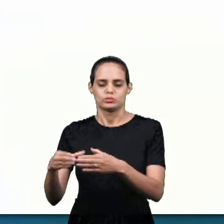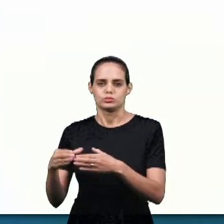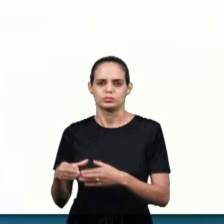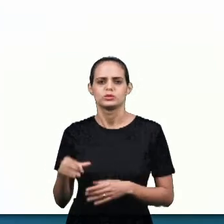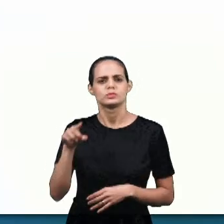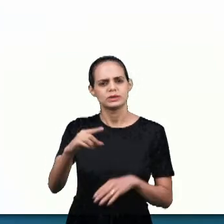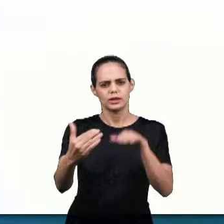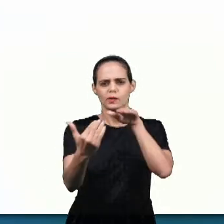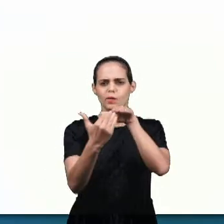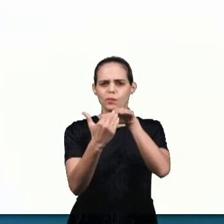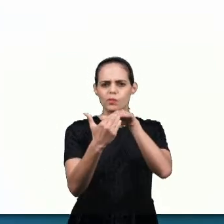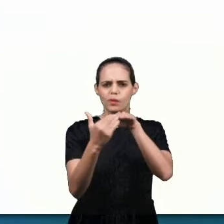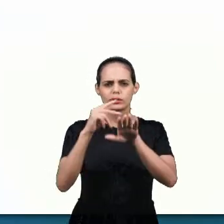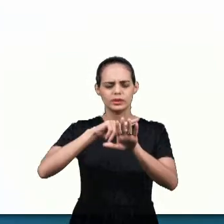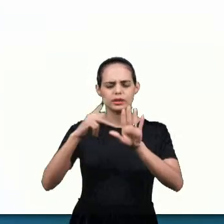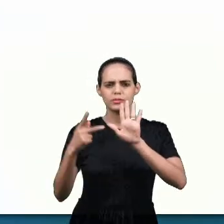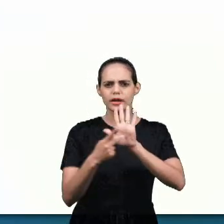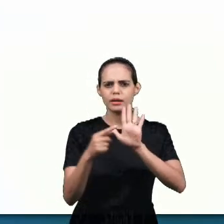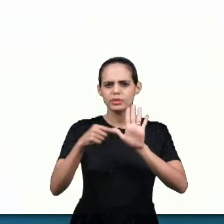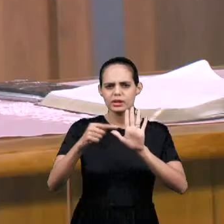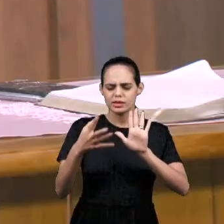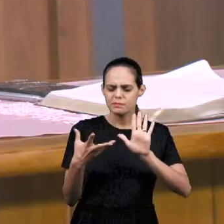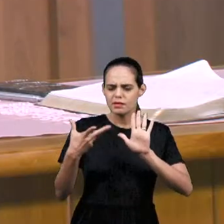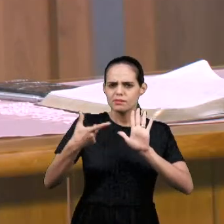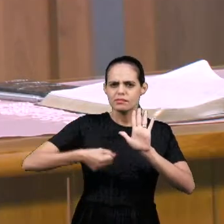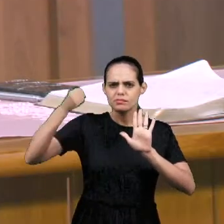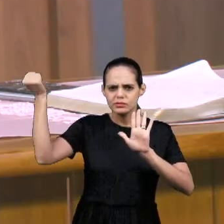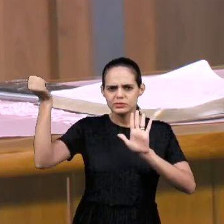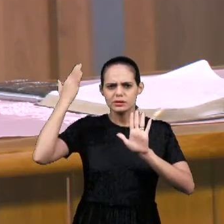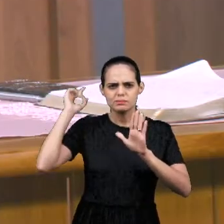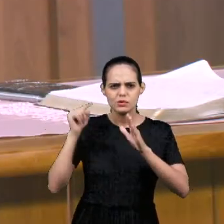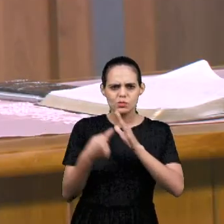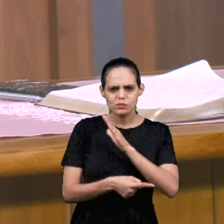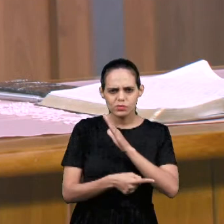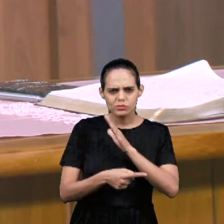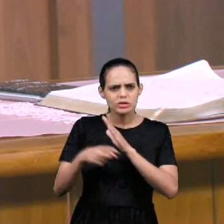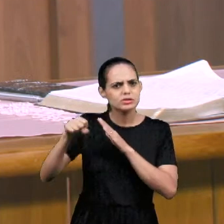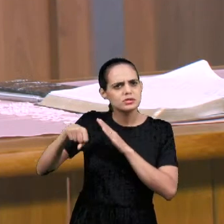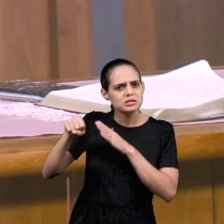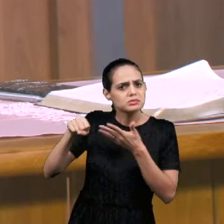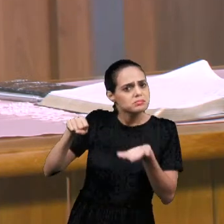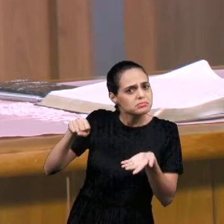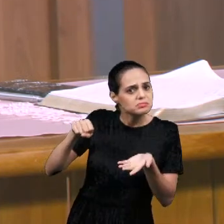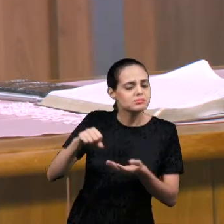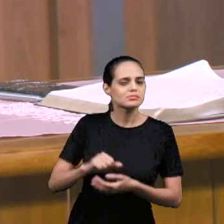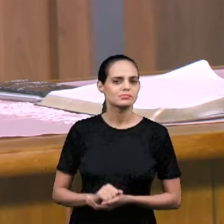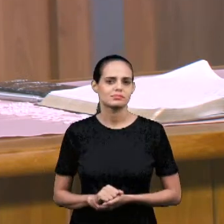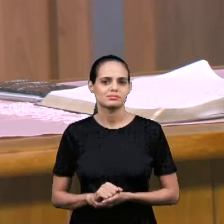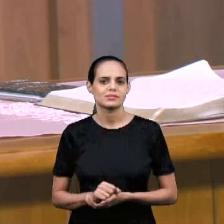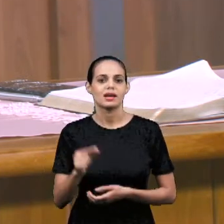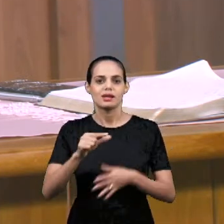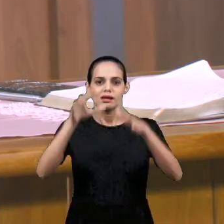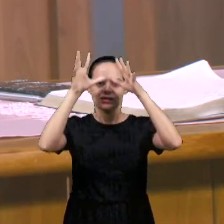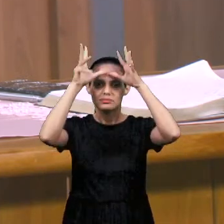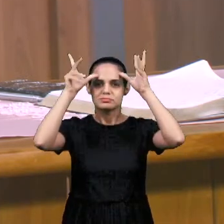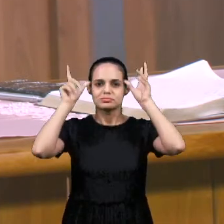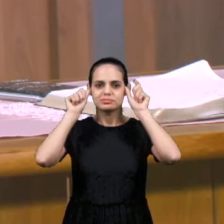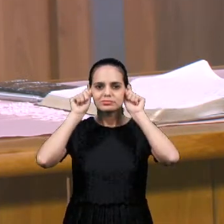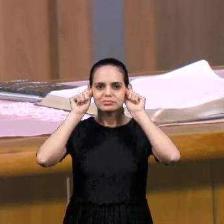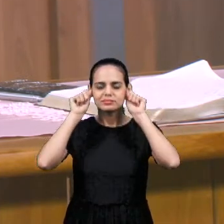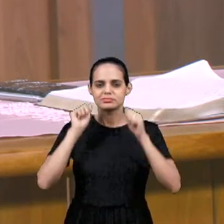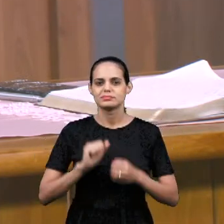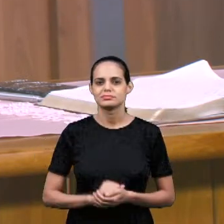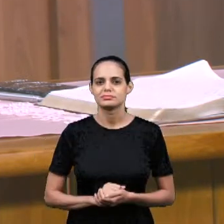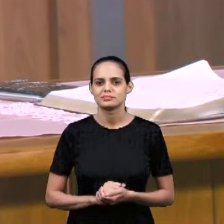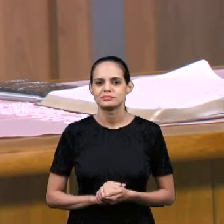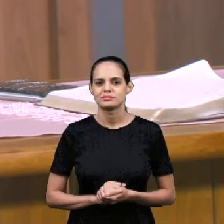muito rica em revelações? Sim, quem vai nos dar essa resposta é lá do estado do Amazonas, da nossa cidade de Manaus, a capital, o